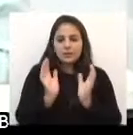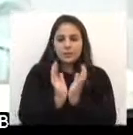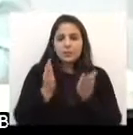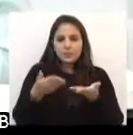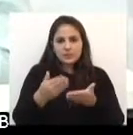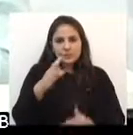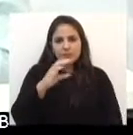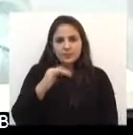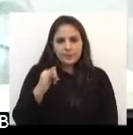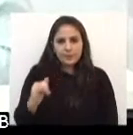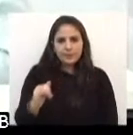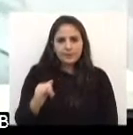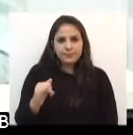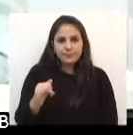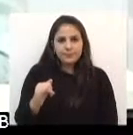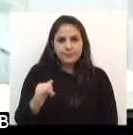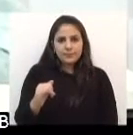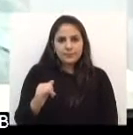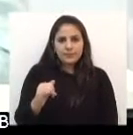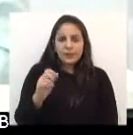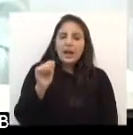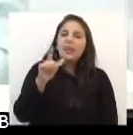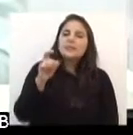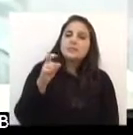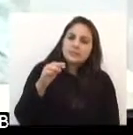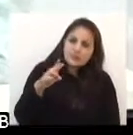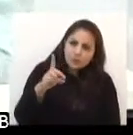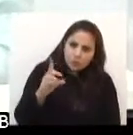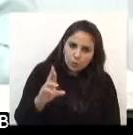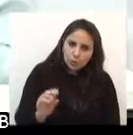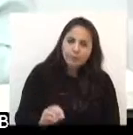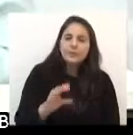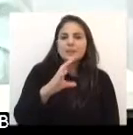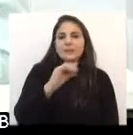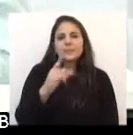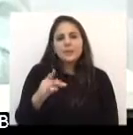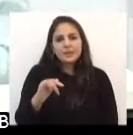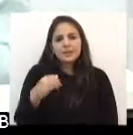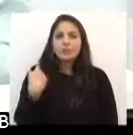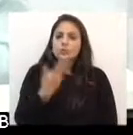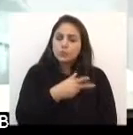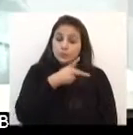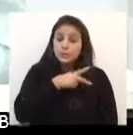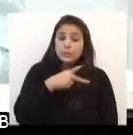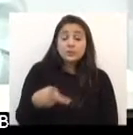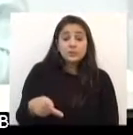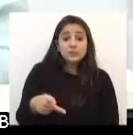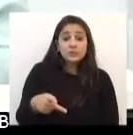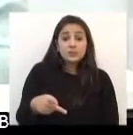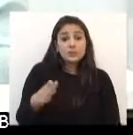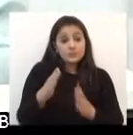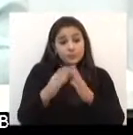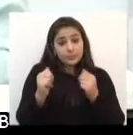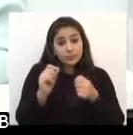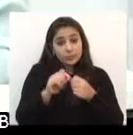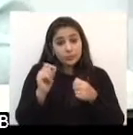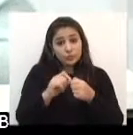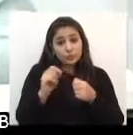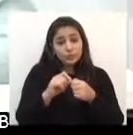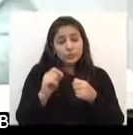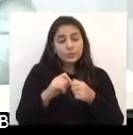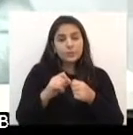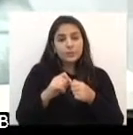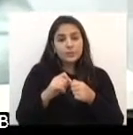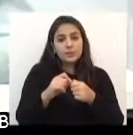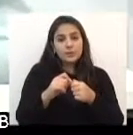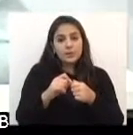CPI, né, doutora Luciana? Da CPI, o nosso presidente deferiu o pedido feito pela comissão